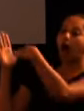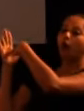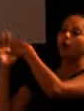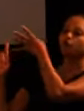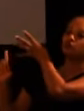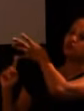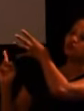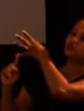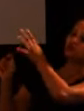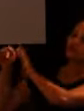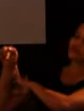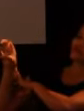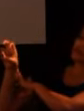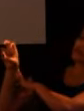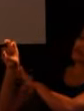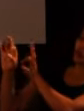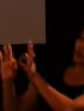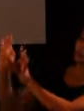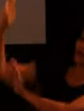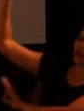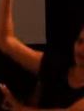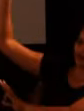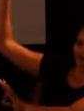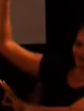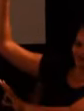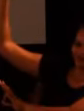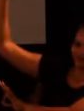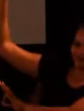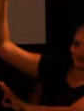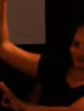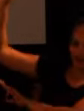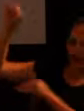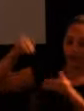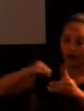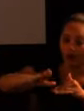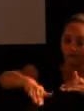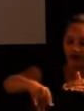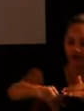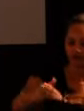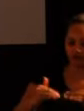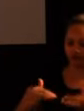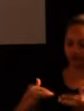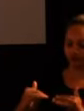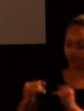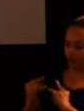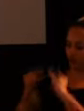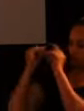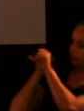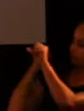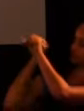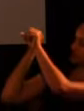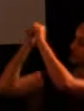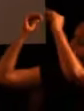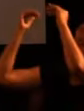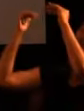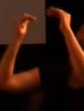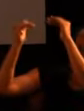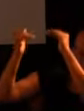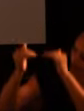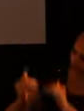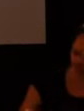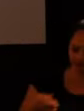75 metros. Vamos olhar aí o comportamento para vocês verem como no inverno é o período crítico, que o comprimento da sombra ele é muito maior. Pode